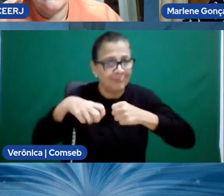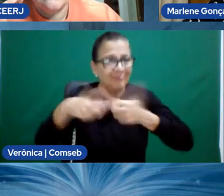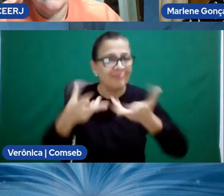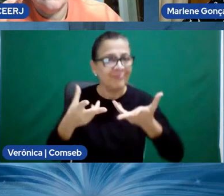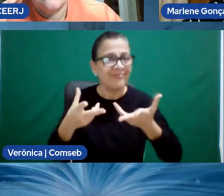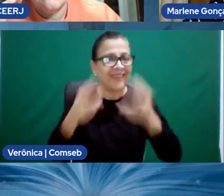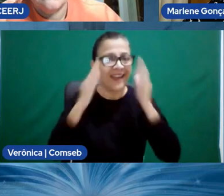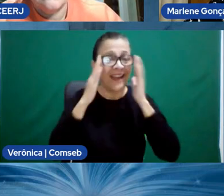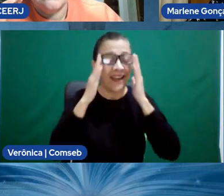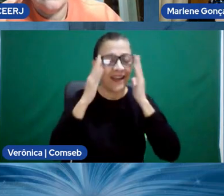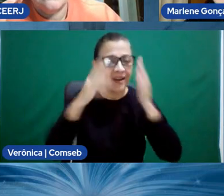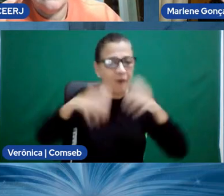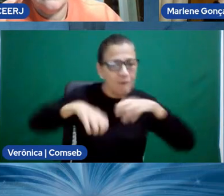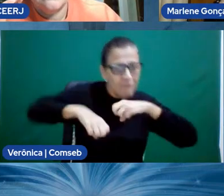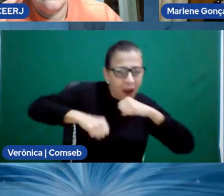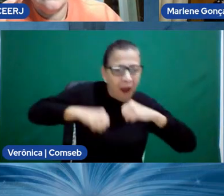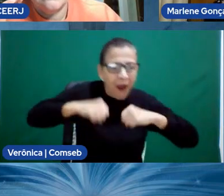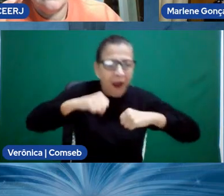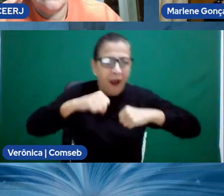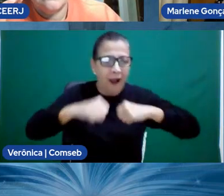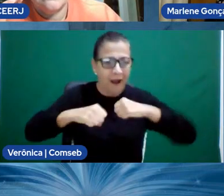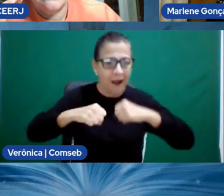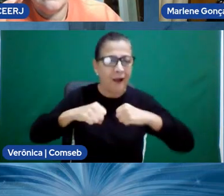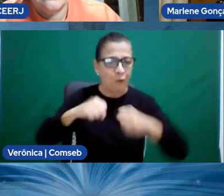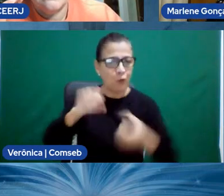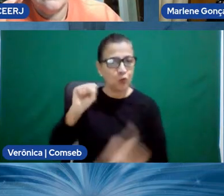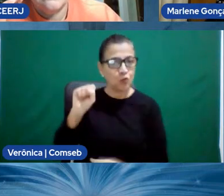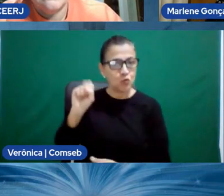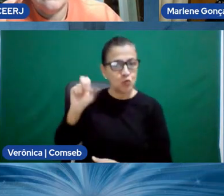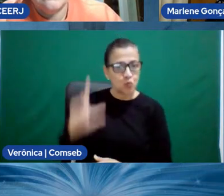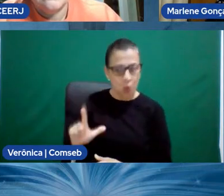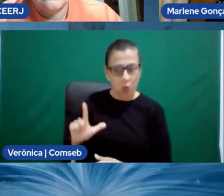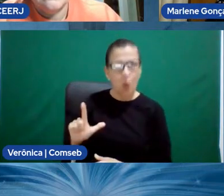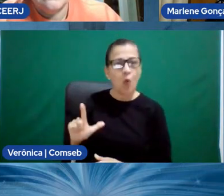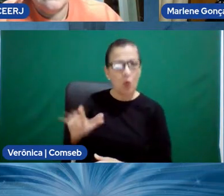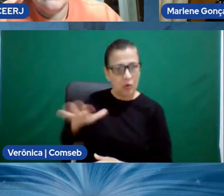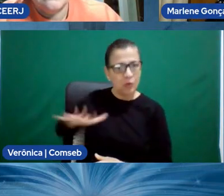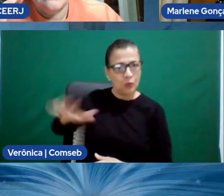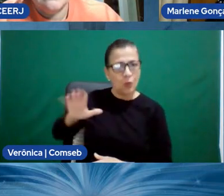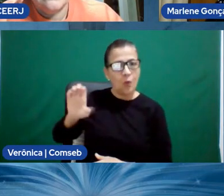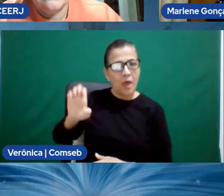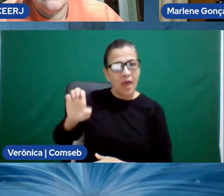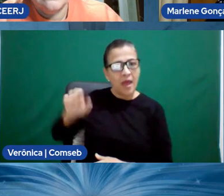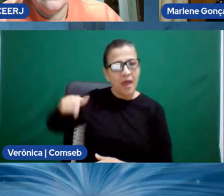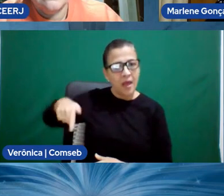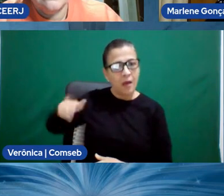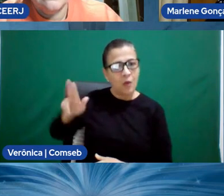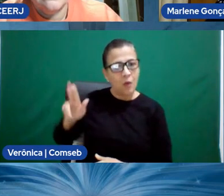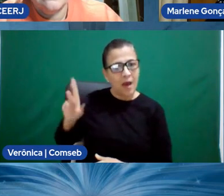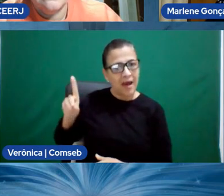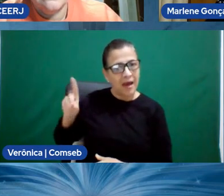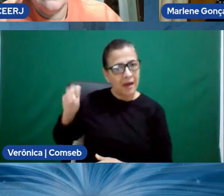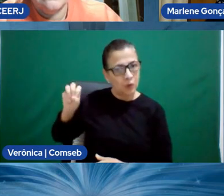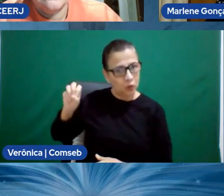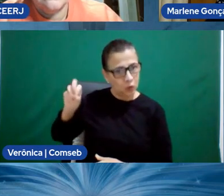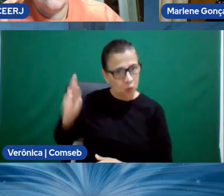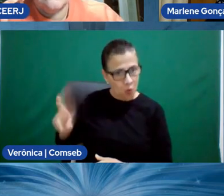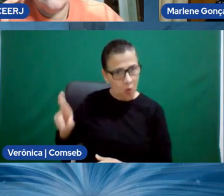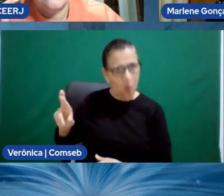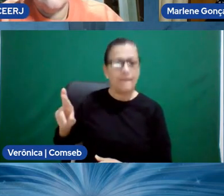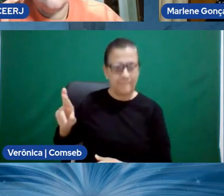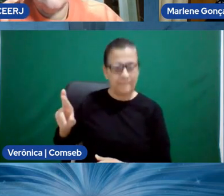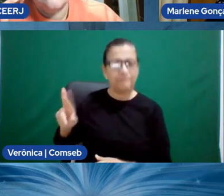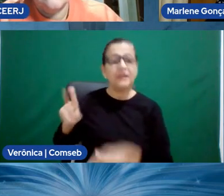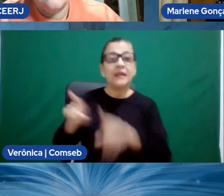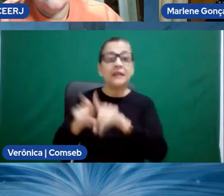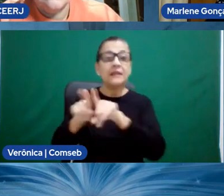oriental, o macaco do sul, né? Porque seria o sul do Equador, na África. Mas